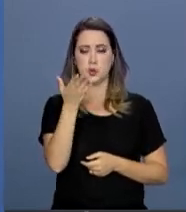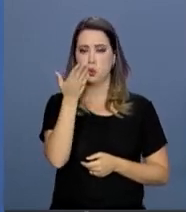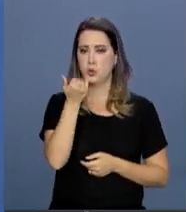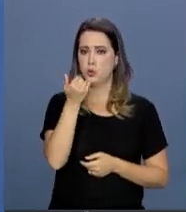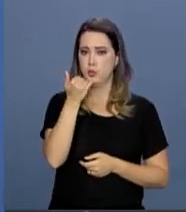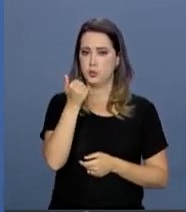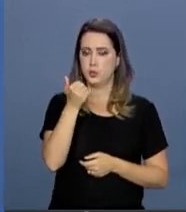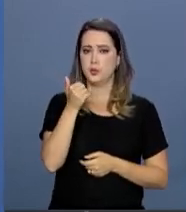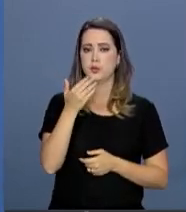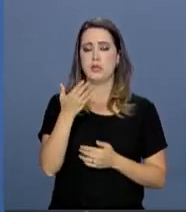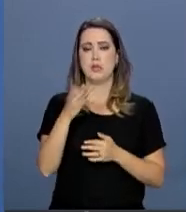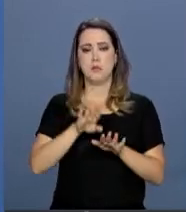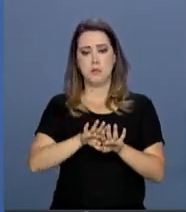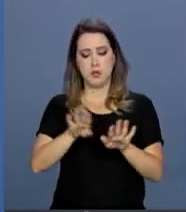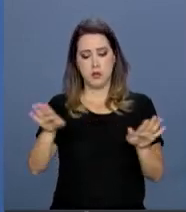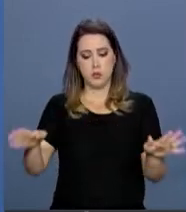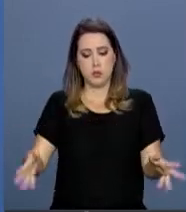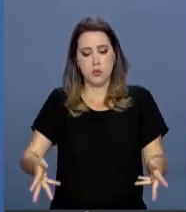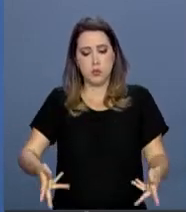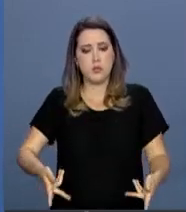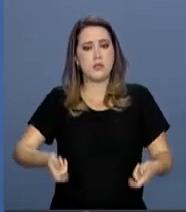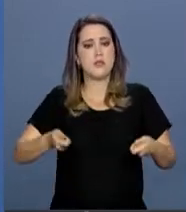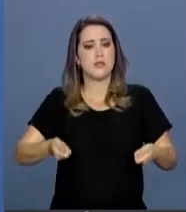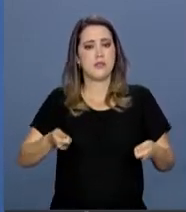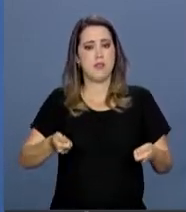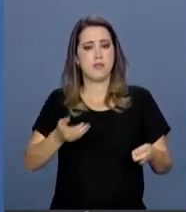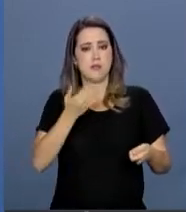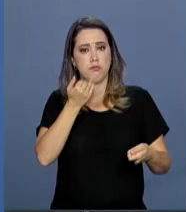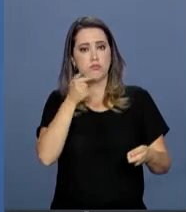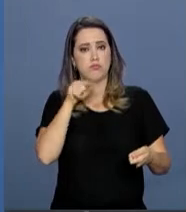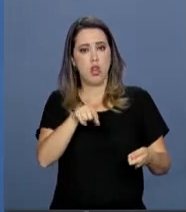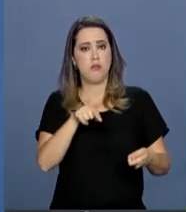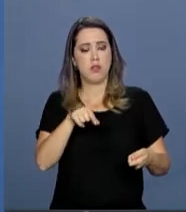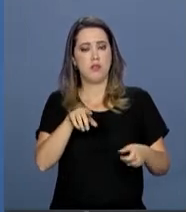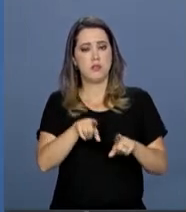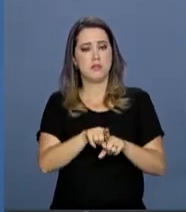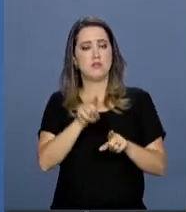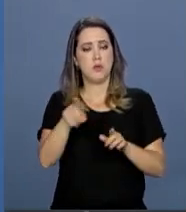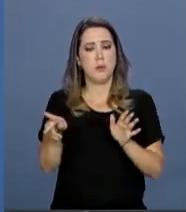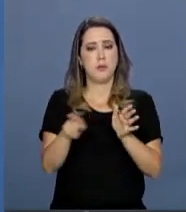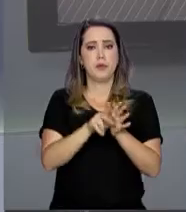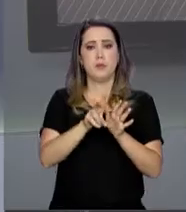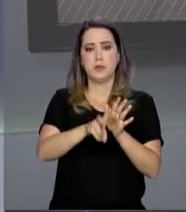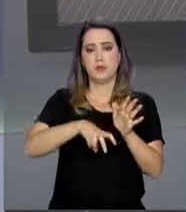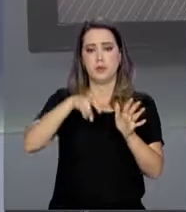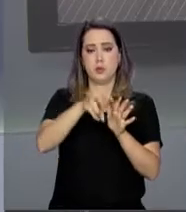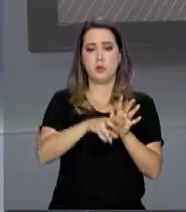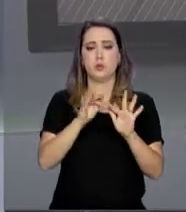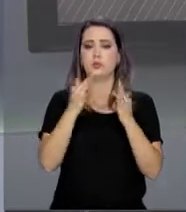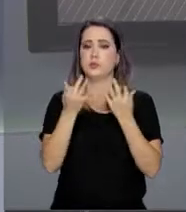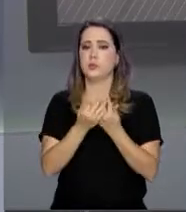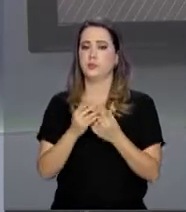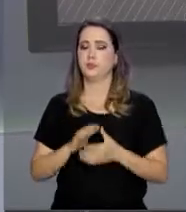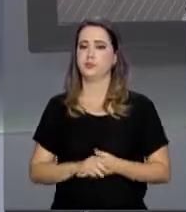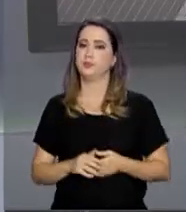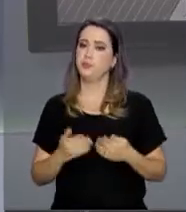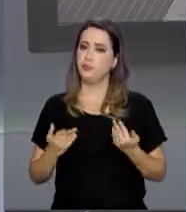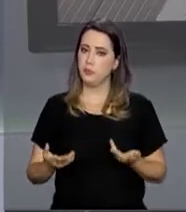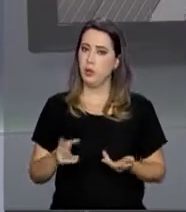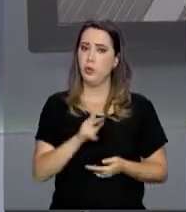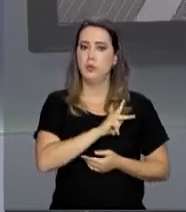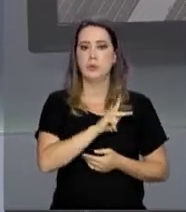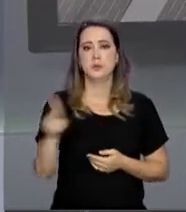da cesta básica o brasileiro vem da agricultura familiar na mesma linha o presidente